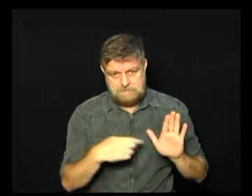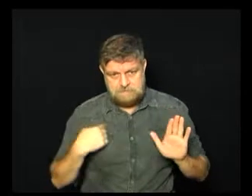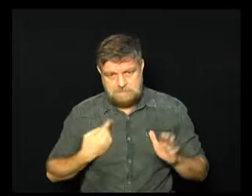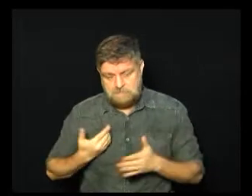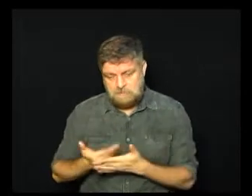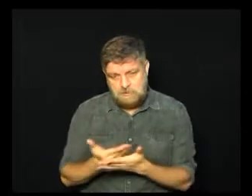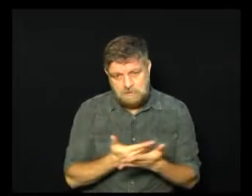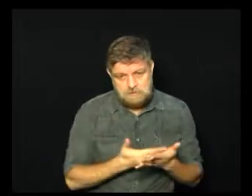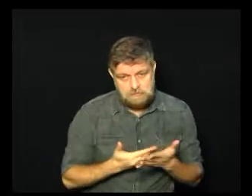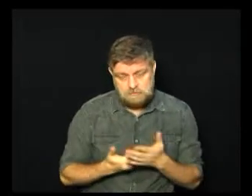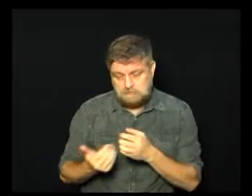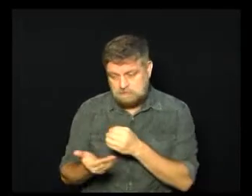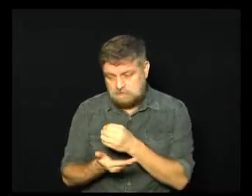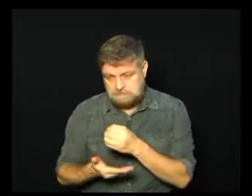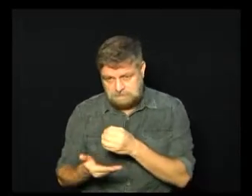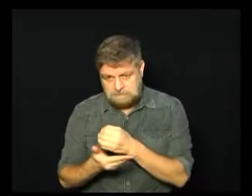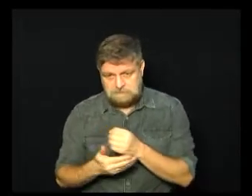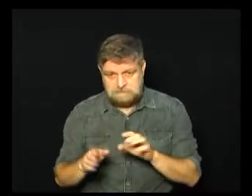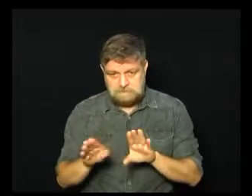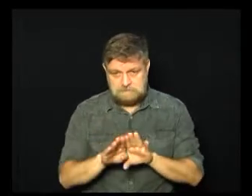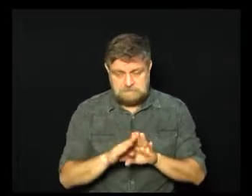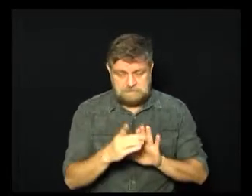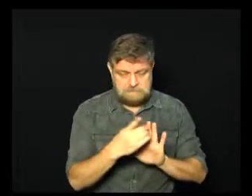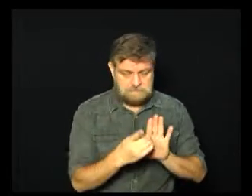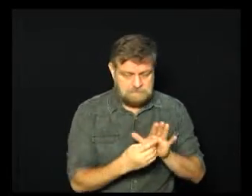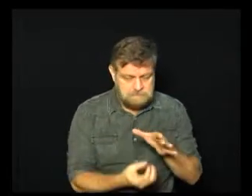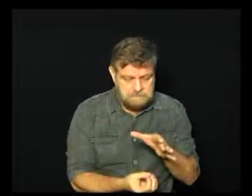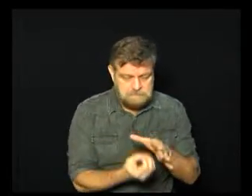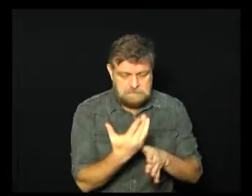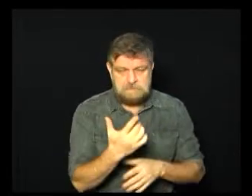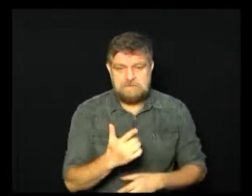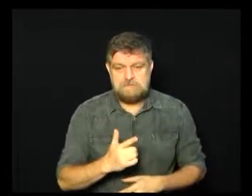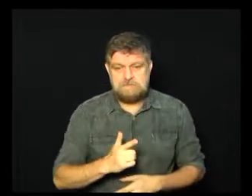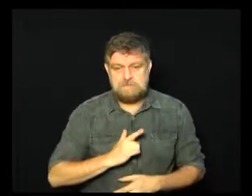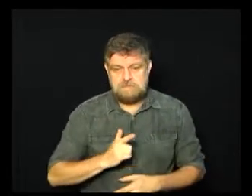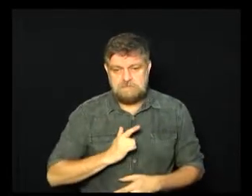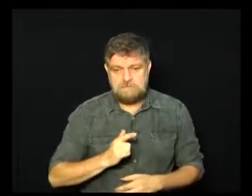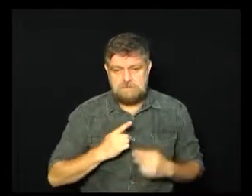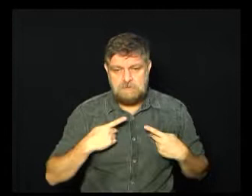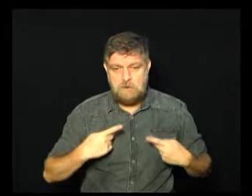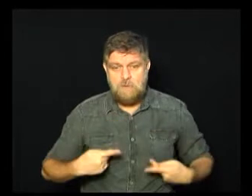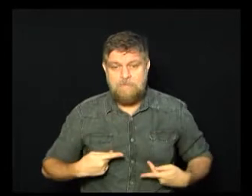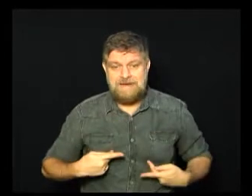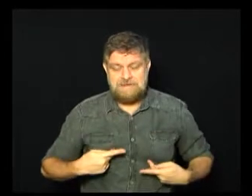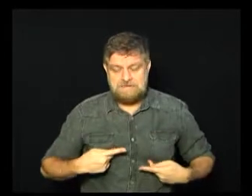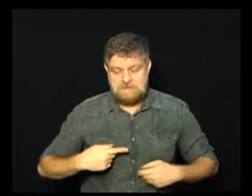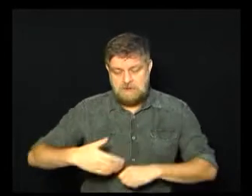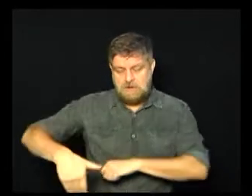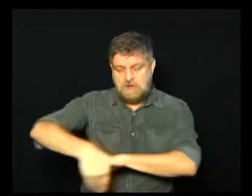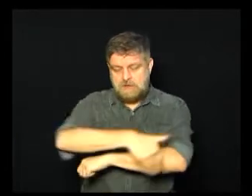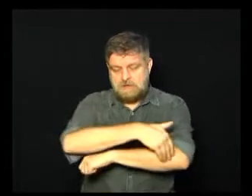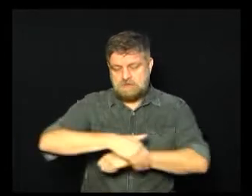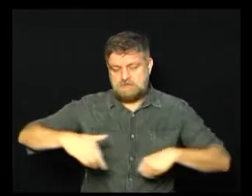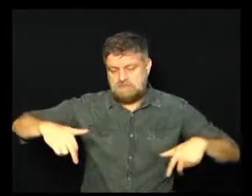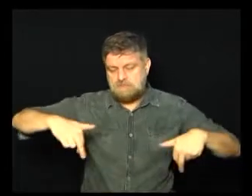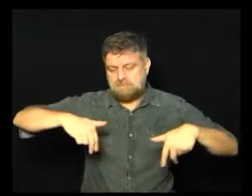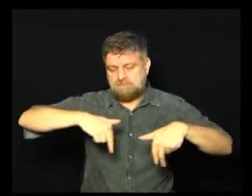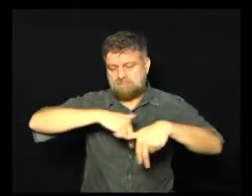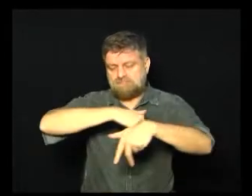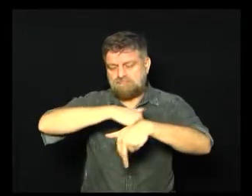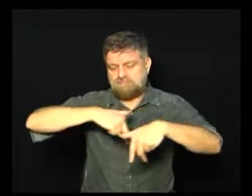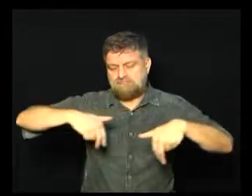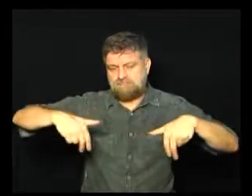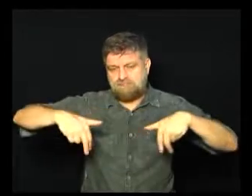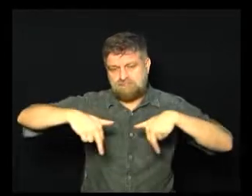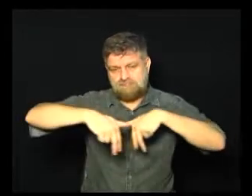e, conseguintemente, esse decreto, são trazer a humanização das ruas, né, possibilitar